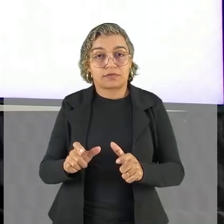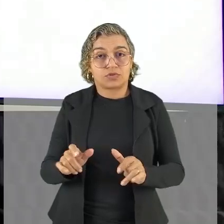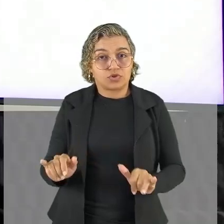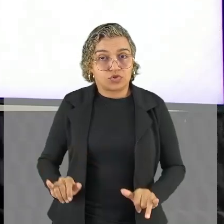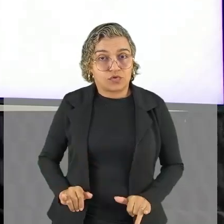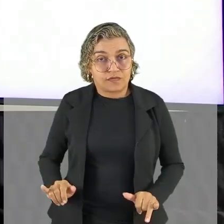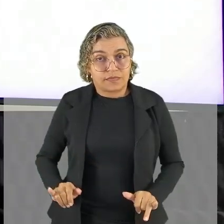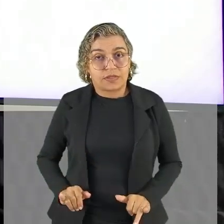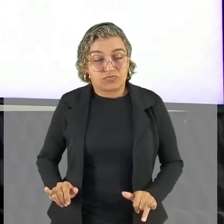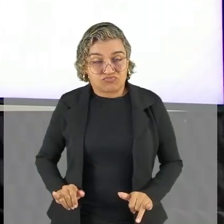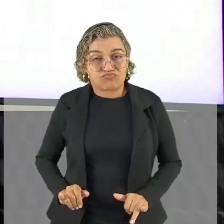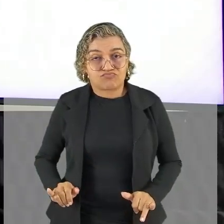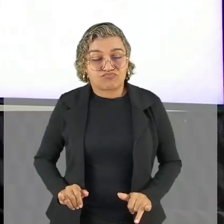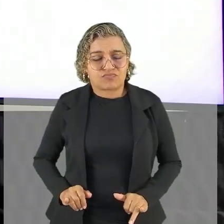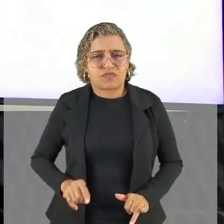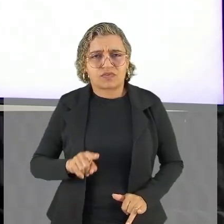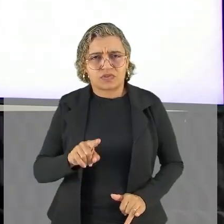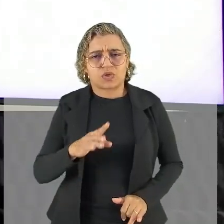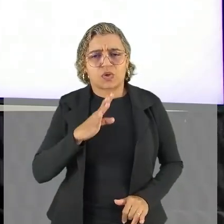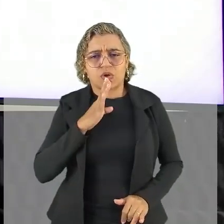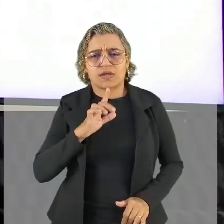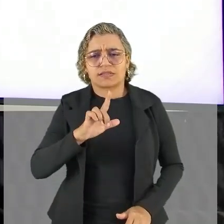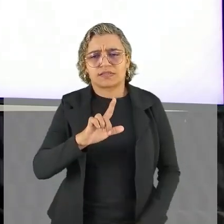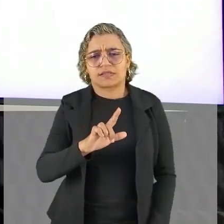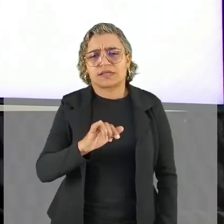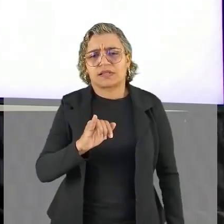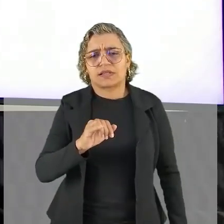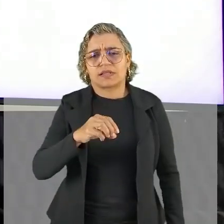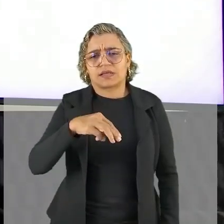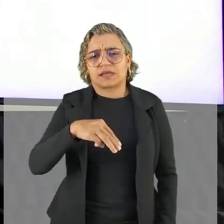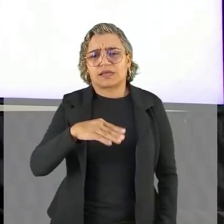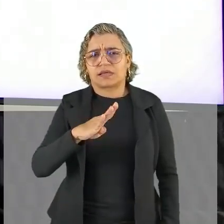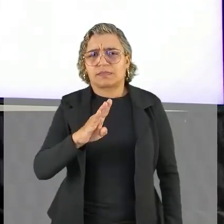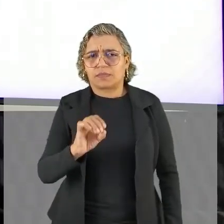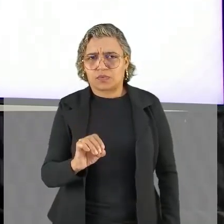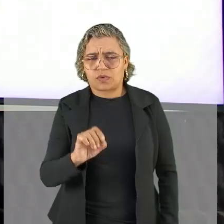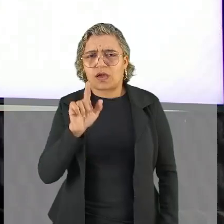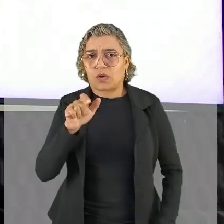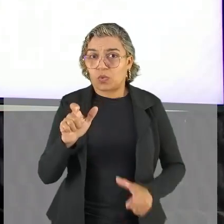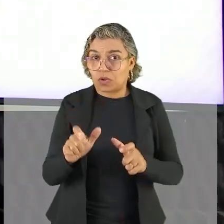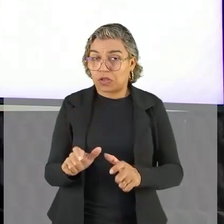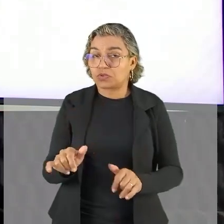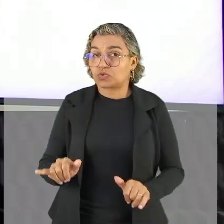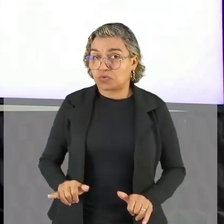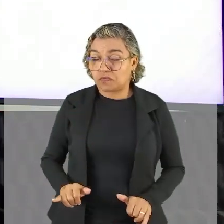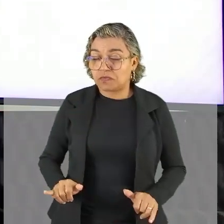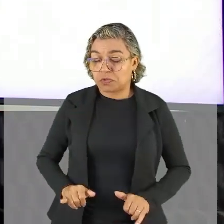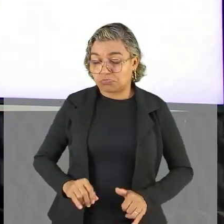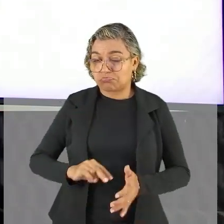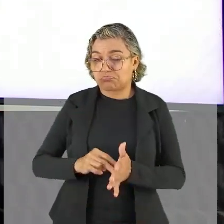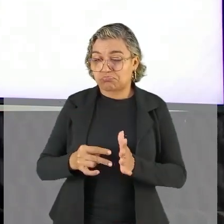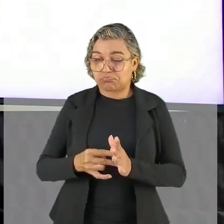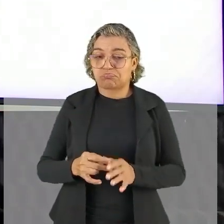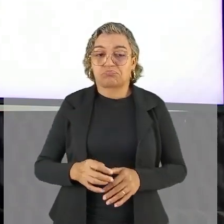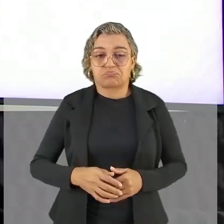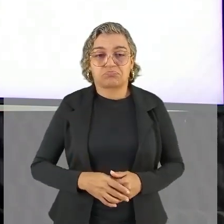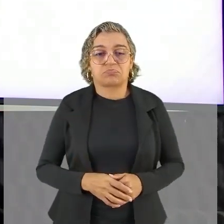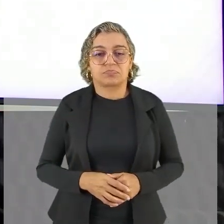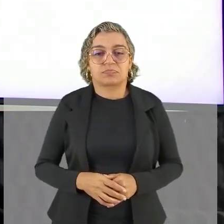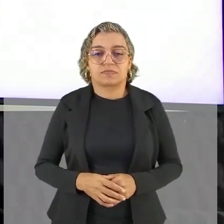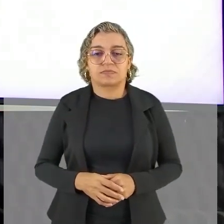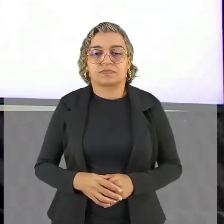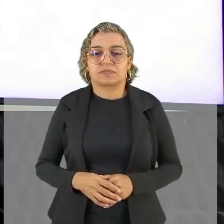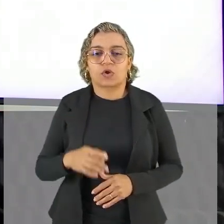os kardecistas. Você já ouviu essa palavra? Limbo? Pois é, um lugar de sofrimento. Não colhas no chão o poema